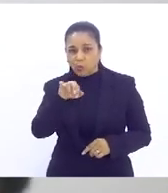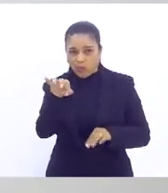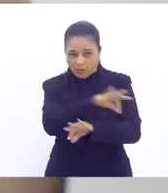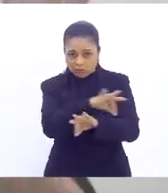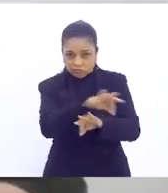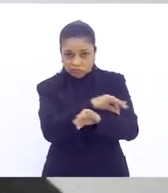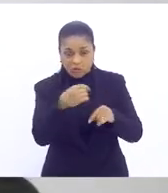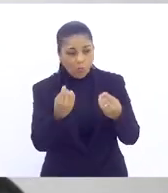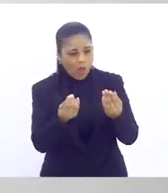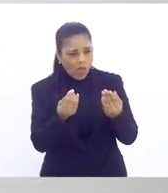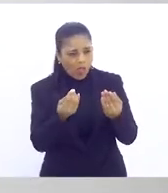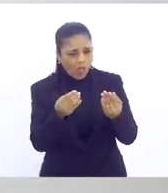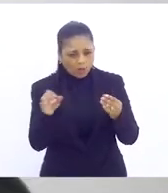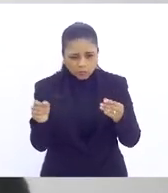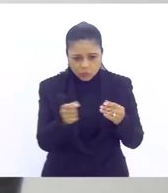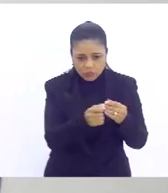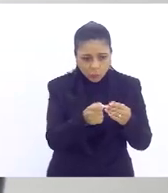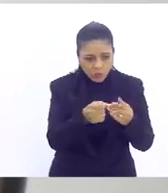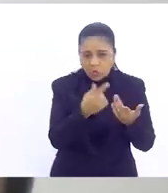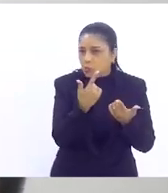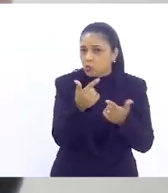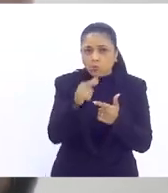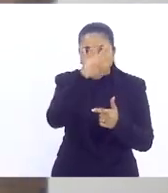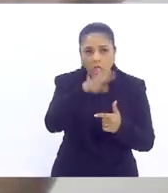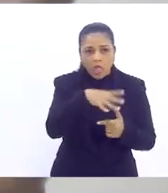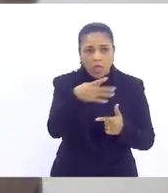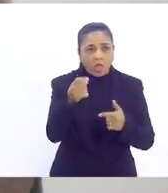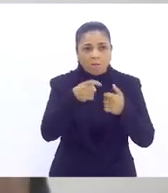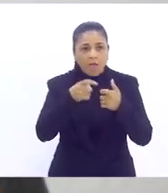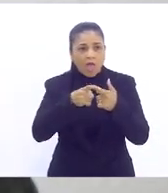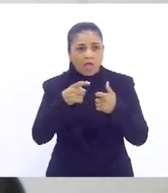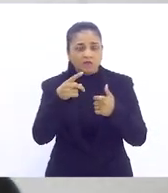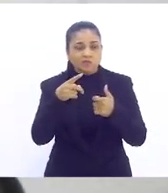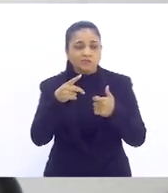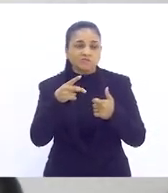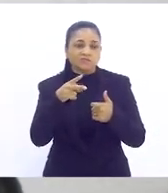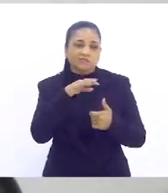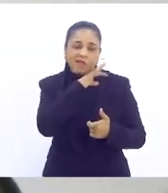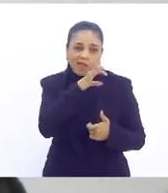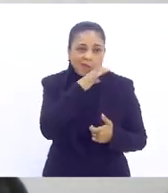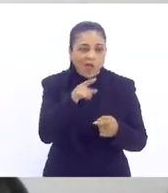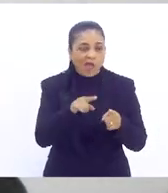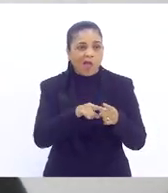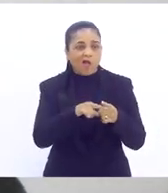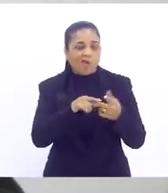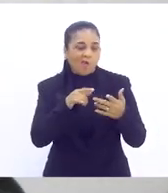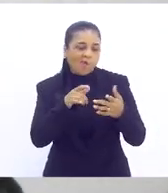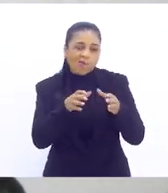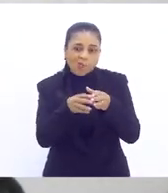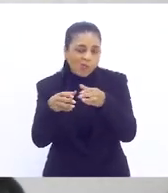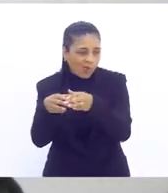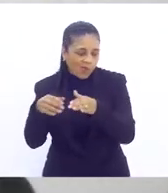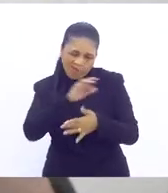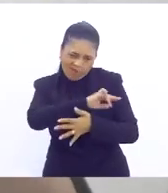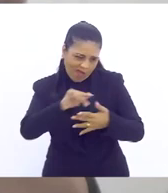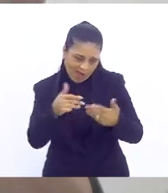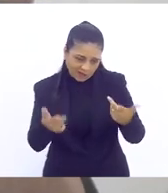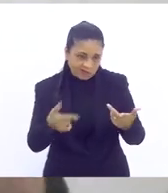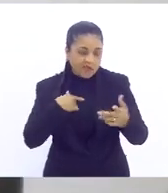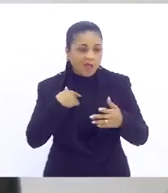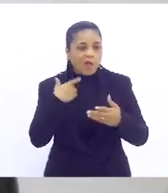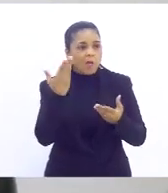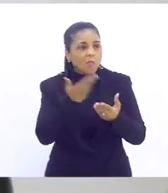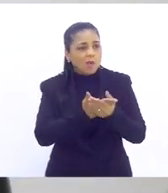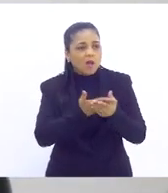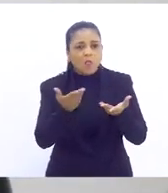mas o quadro não tem eu e médico veterinário mas outras categorias e rodou o processo enfim aí chegaram